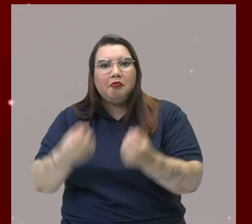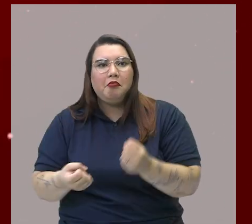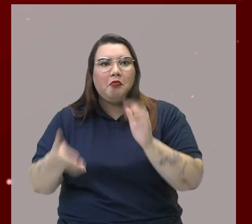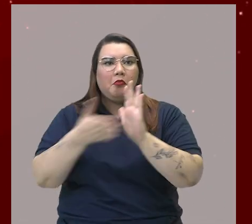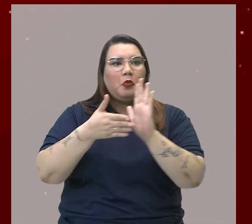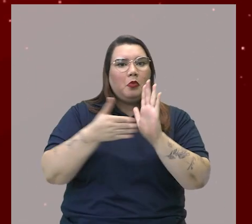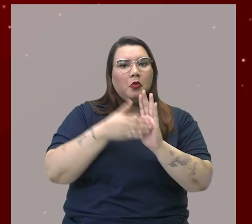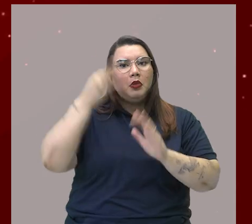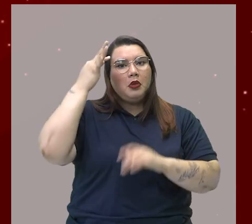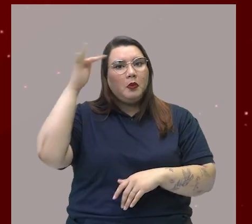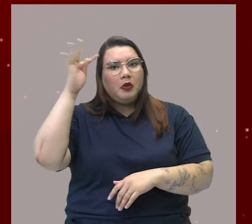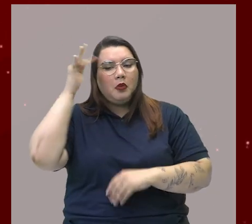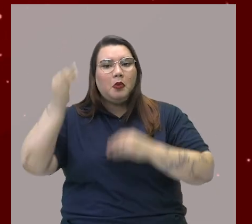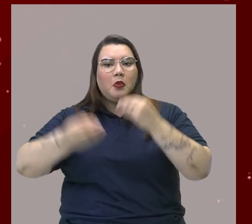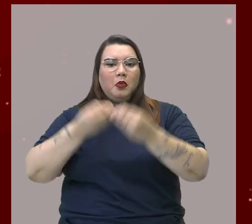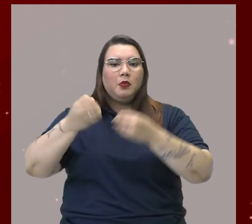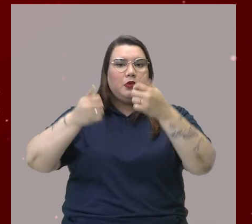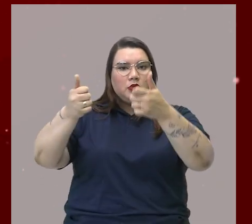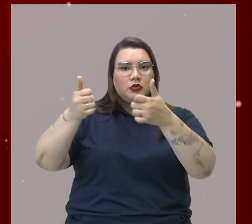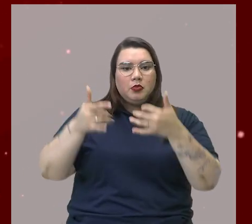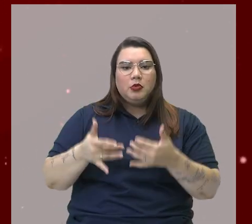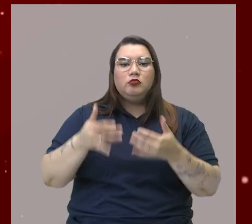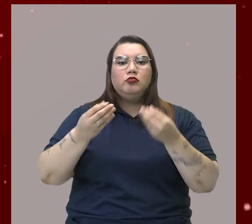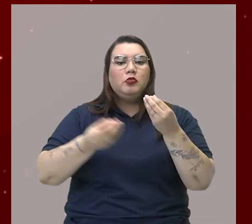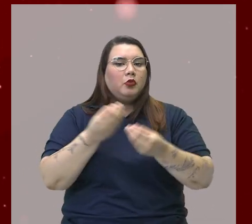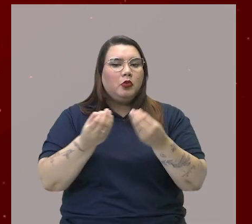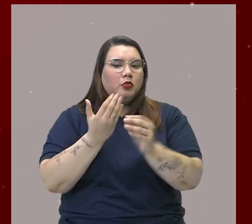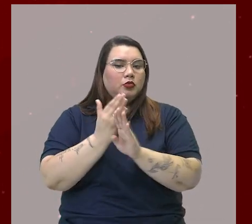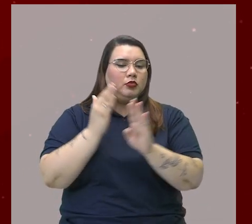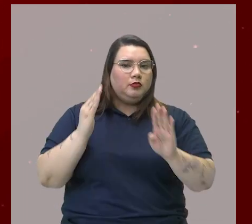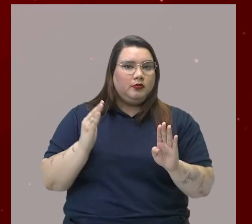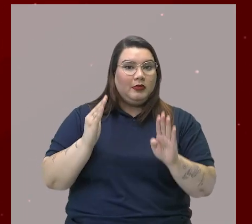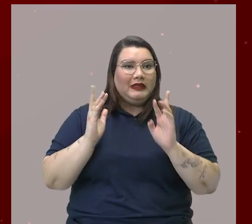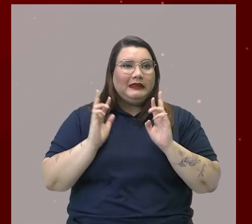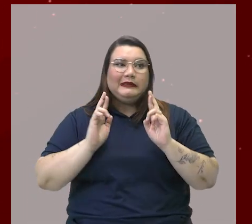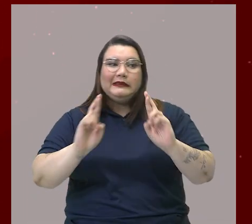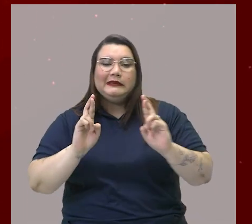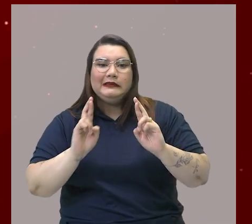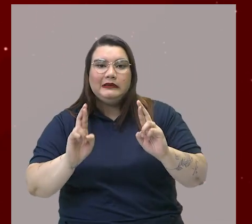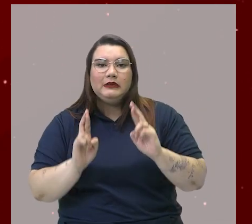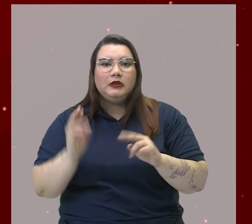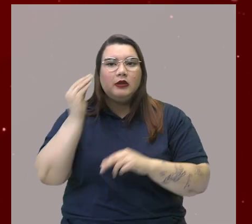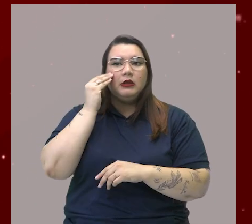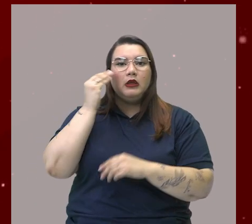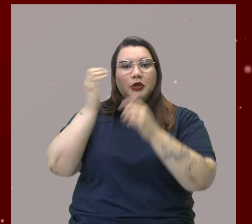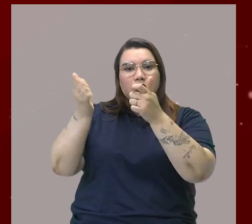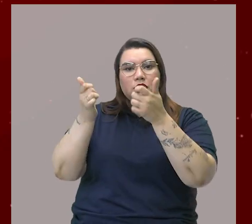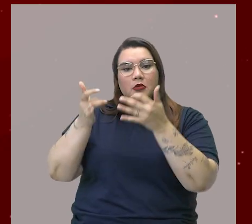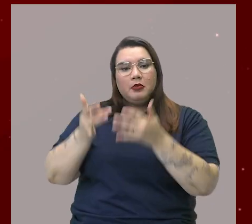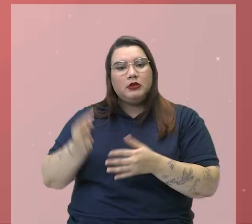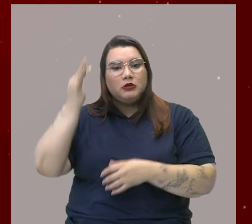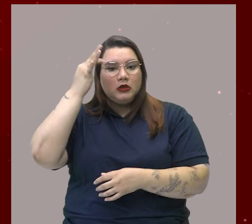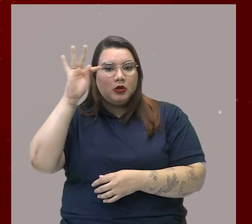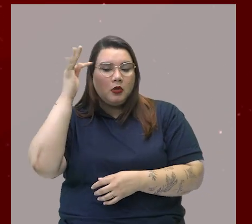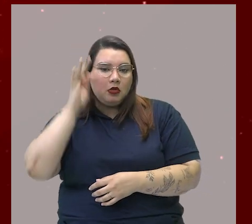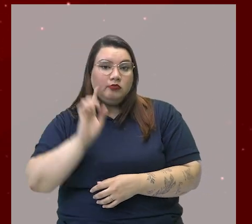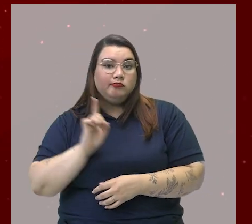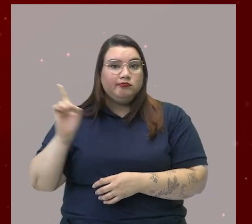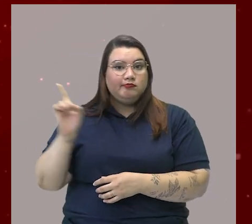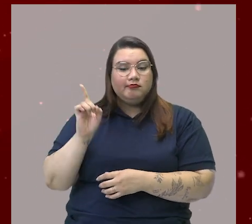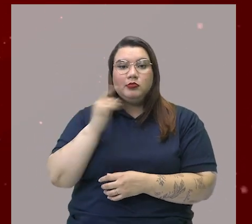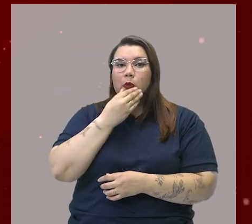capaz de propor uma teoria que explicasse os resultados obtidos. Na esperança de obter uma explicação teórica para